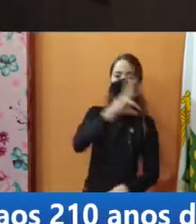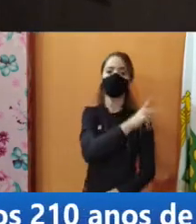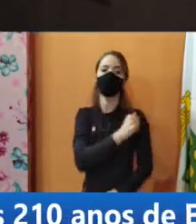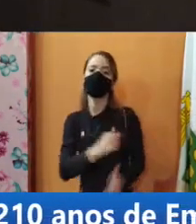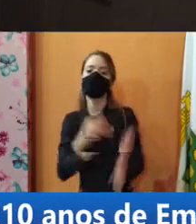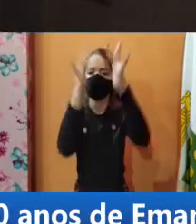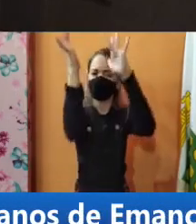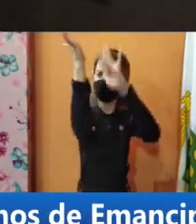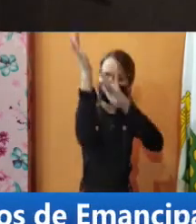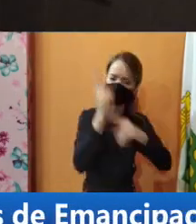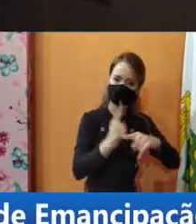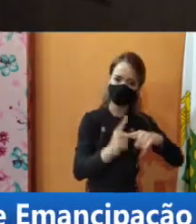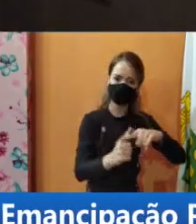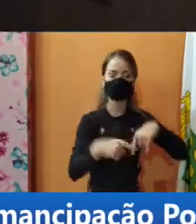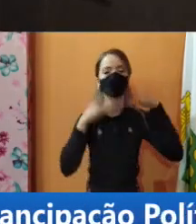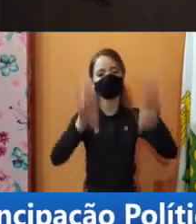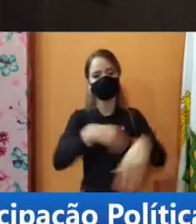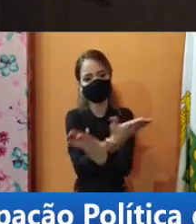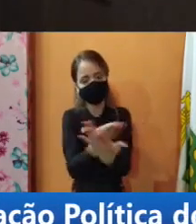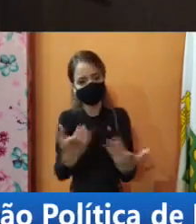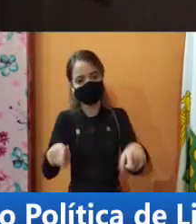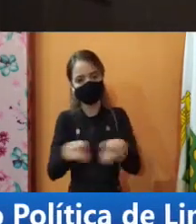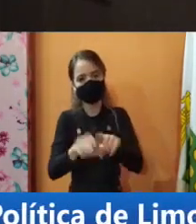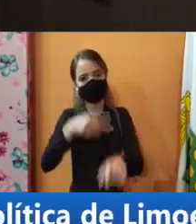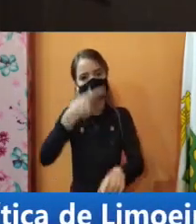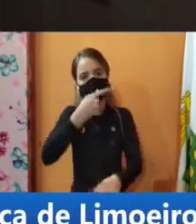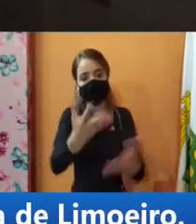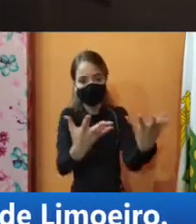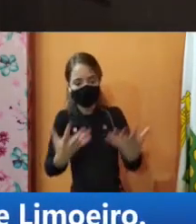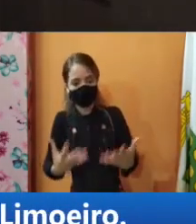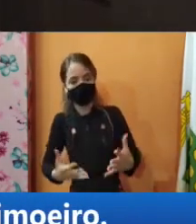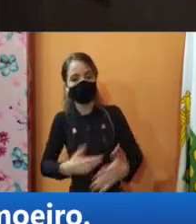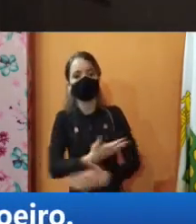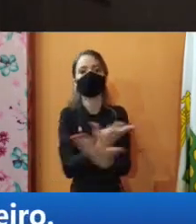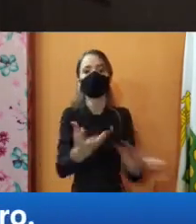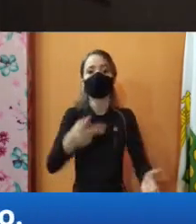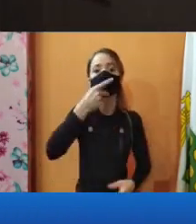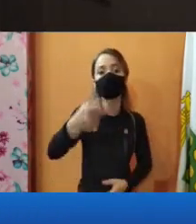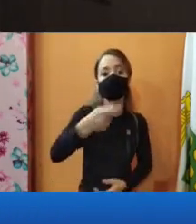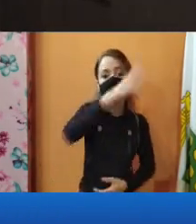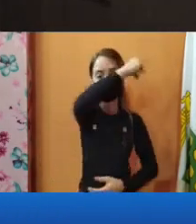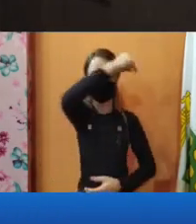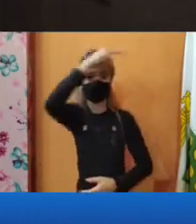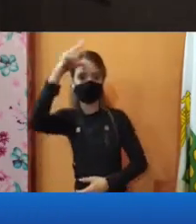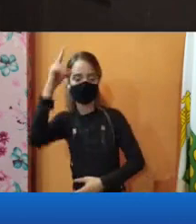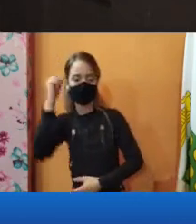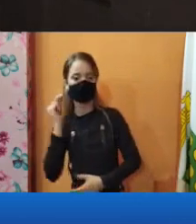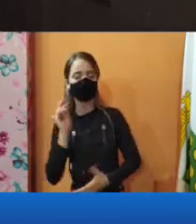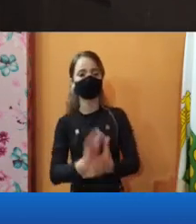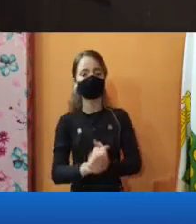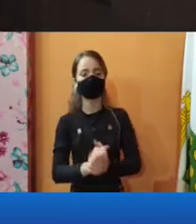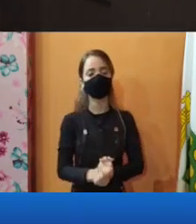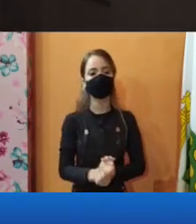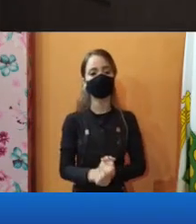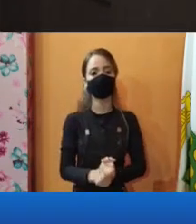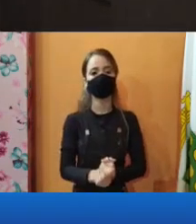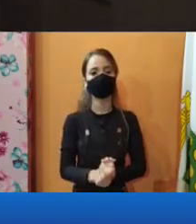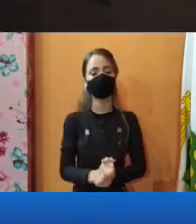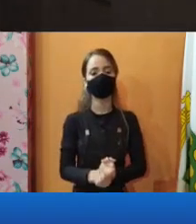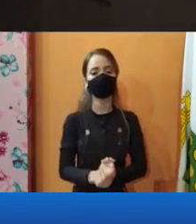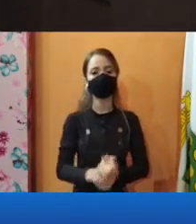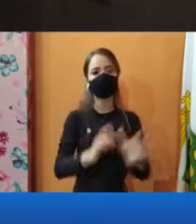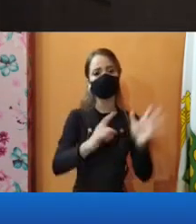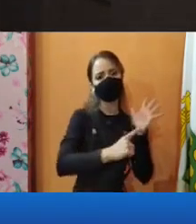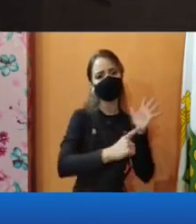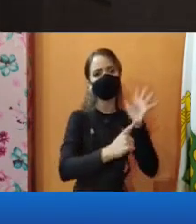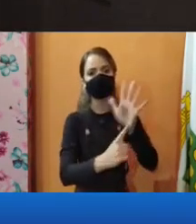que eu falei. E quero aqui, prefeito, de antemão fazer, digamos assim, um